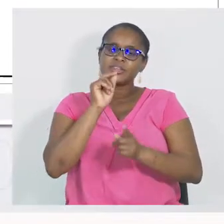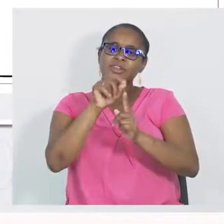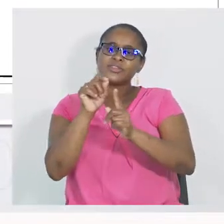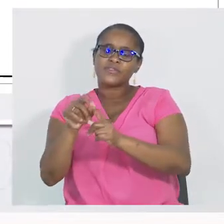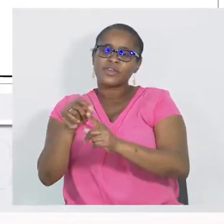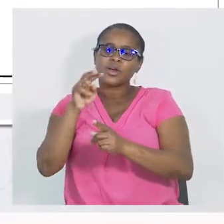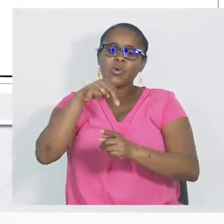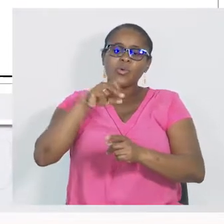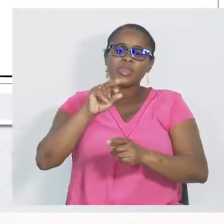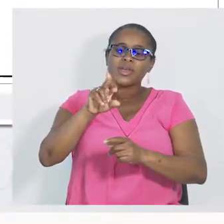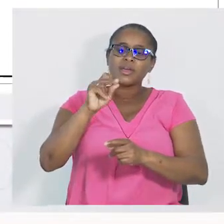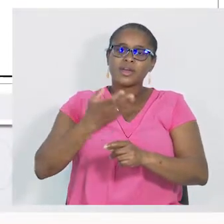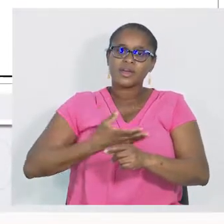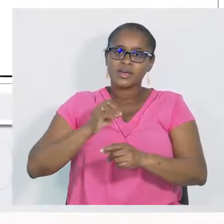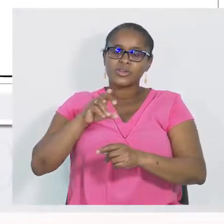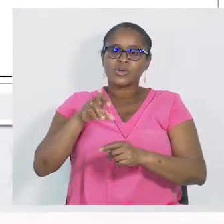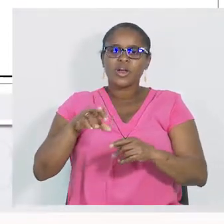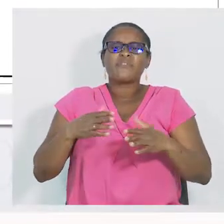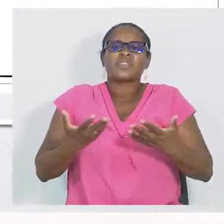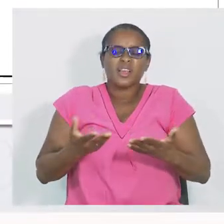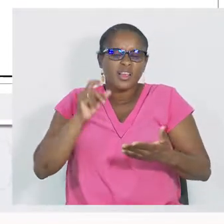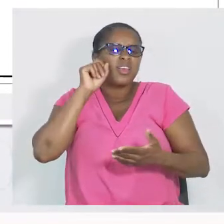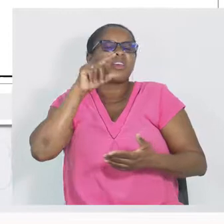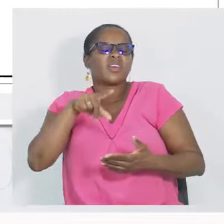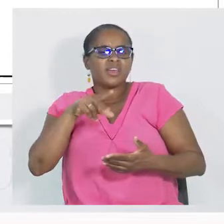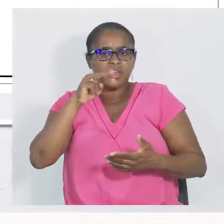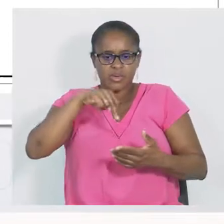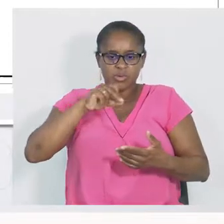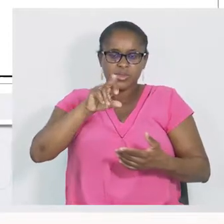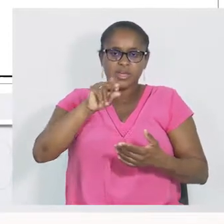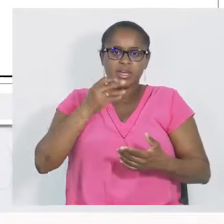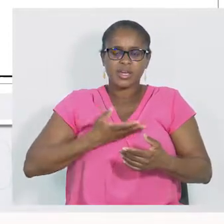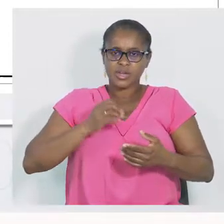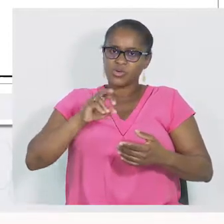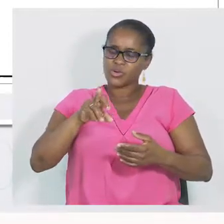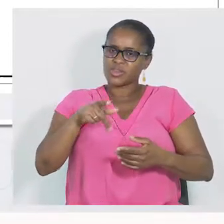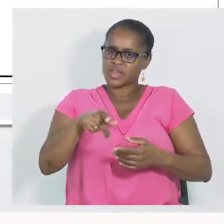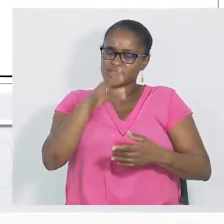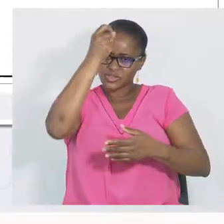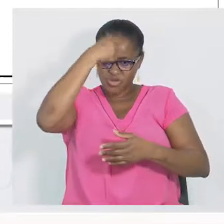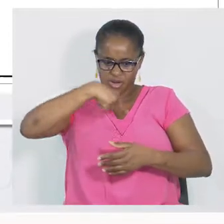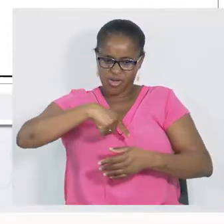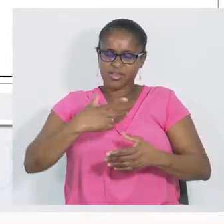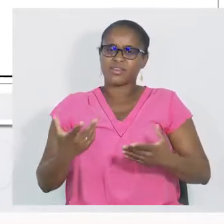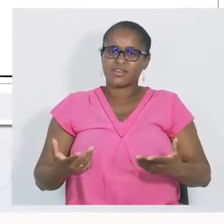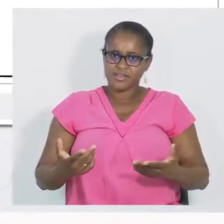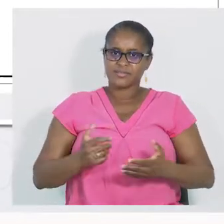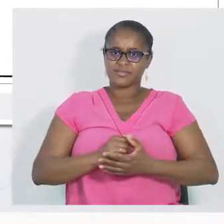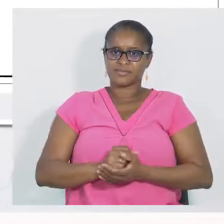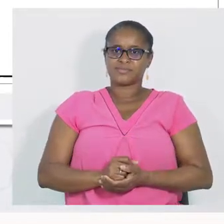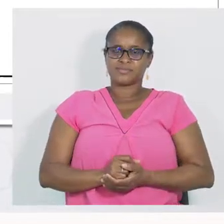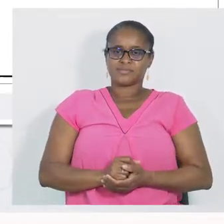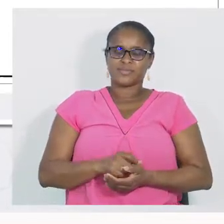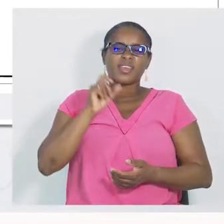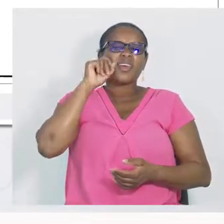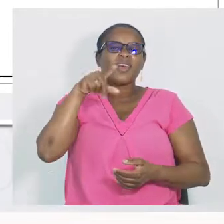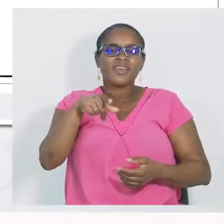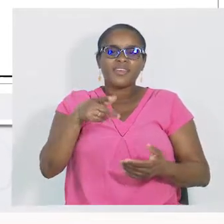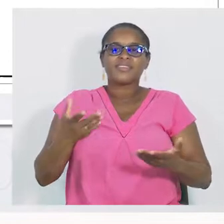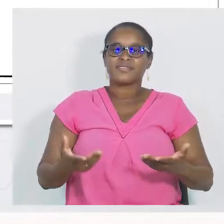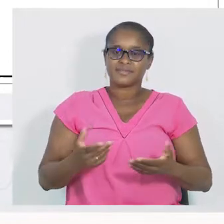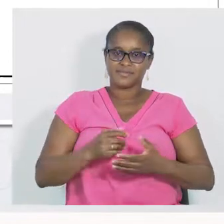Magalhães. E neste texto, reparem, temos ali um narrador, a pessoa que conta aquilo